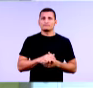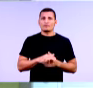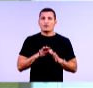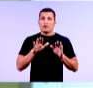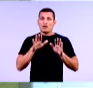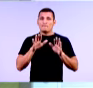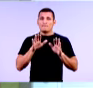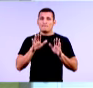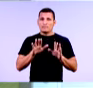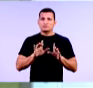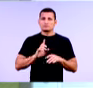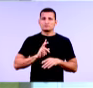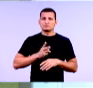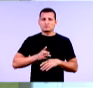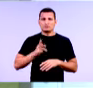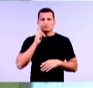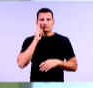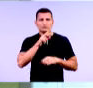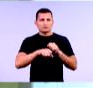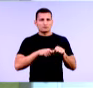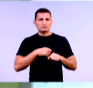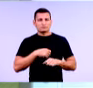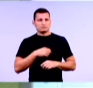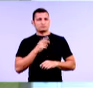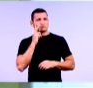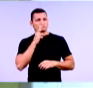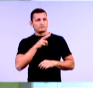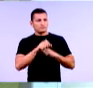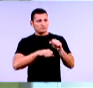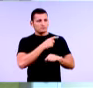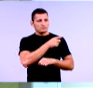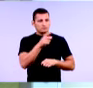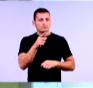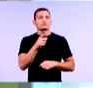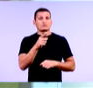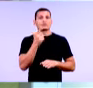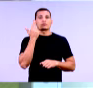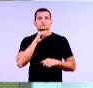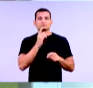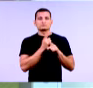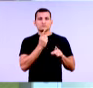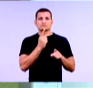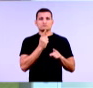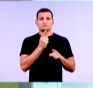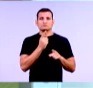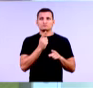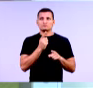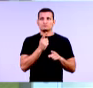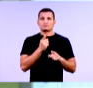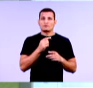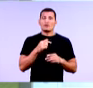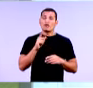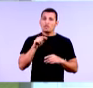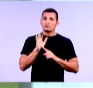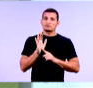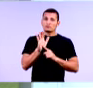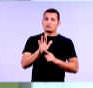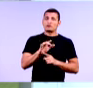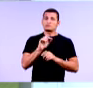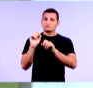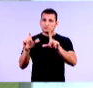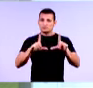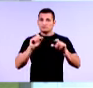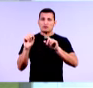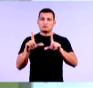que eu ver uma bicicleta na rua, isso aqui é uma bicicleta, eu consigo identificar. É isso que eu estou falando aqui nesse slide. Para identificar